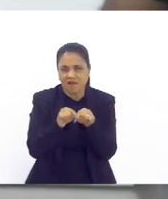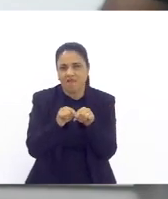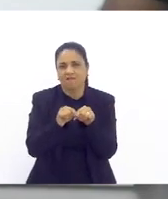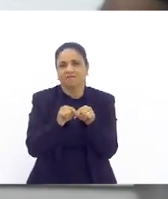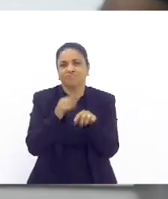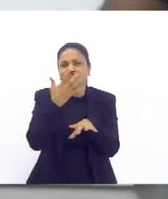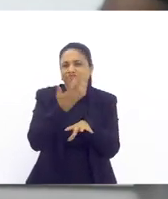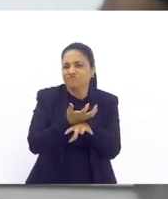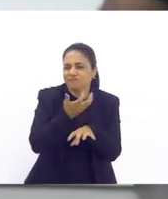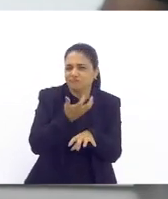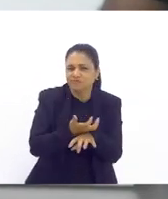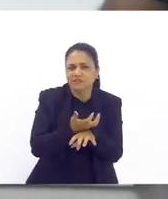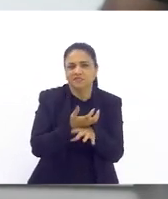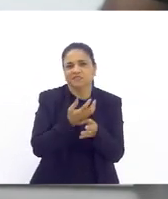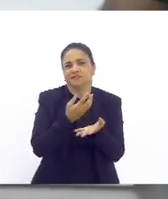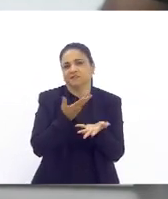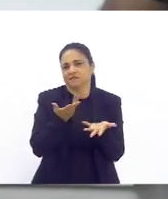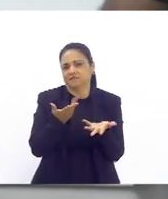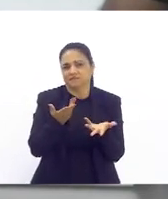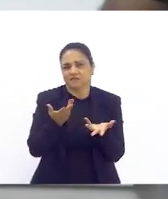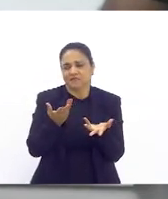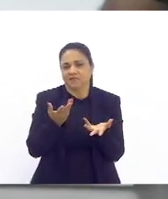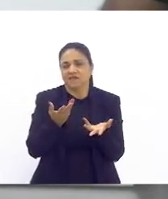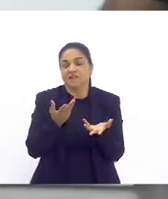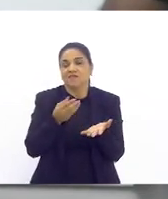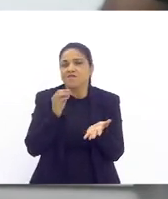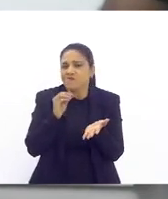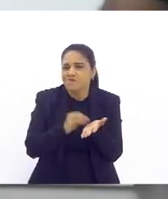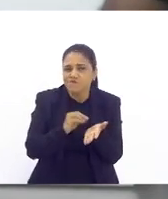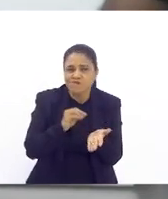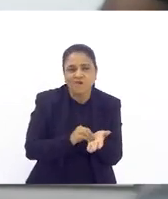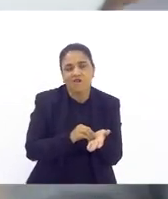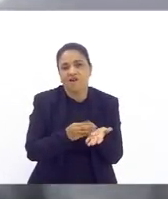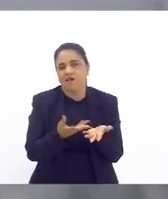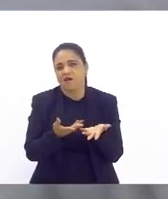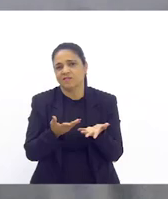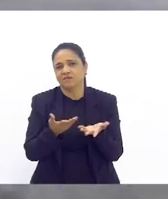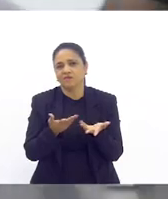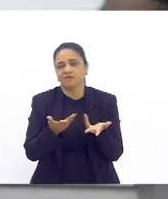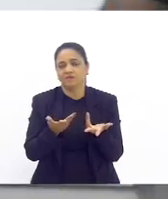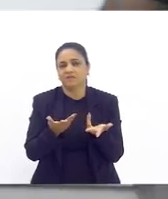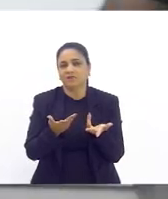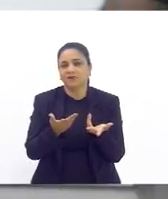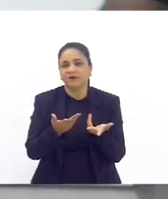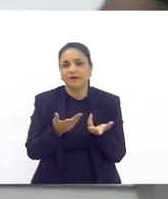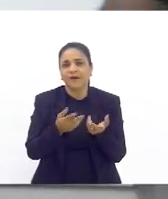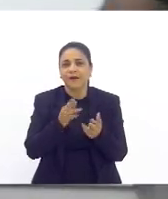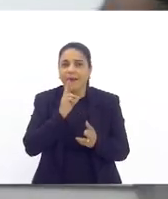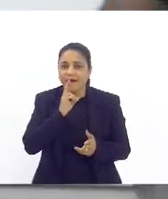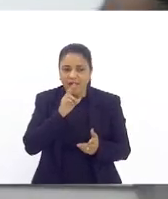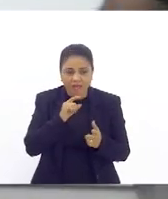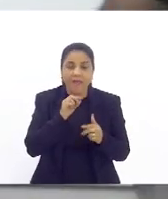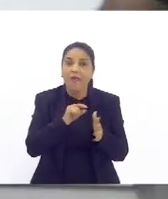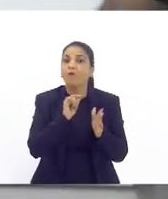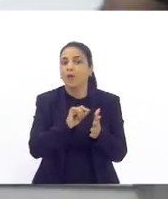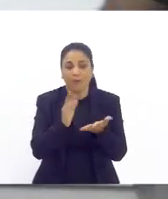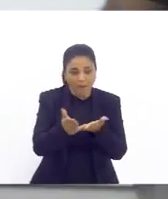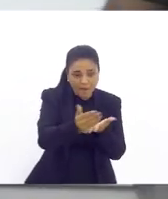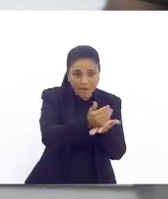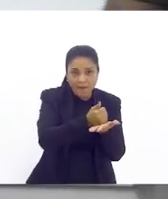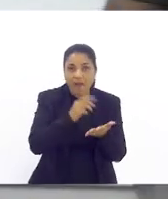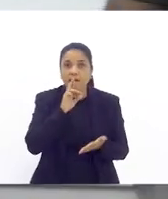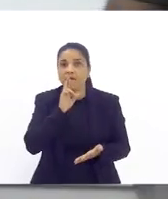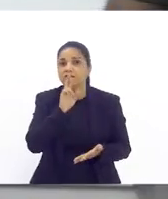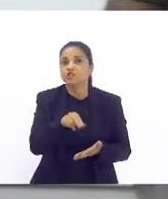e essa carência ela nada mais é do que a resposta né a resposta